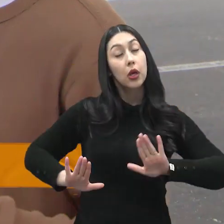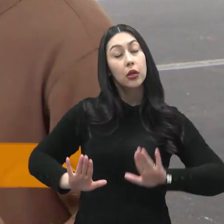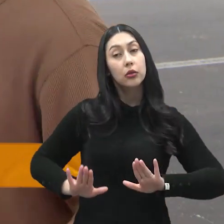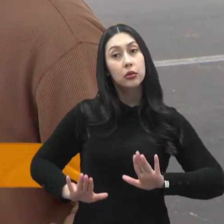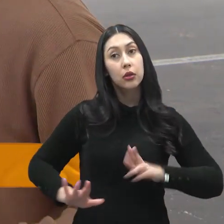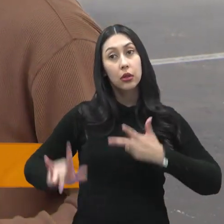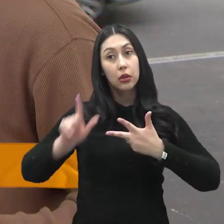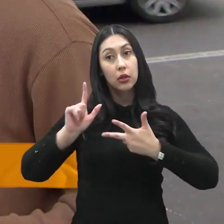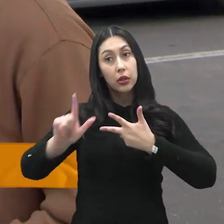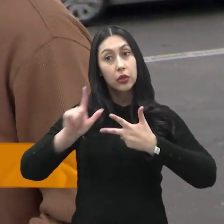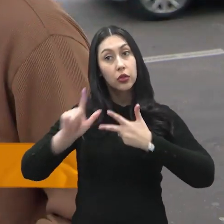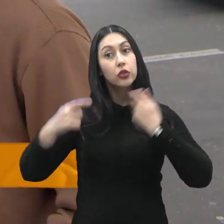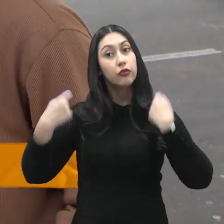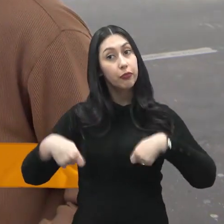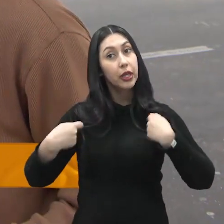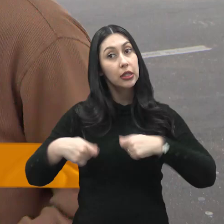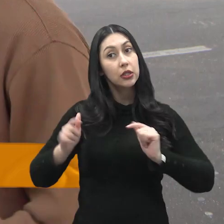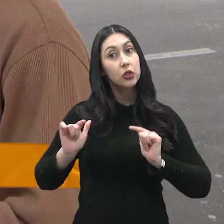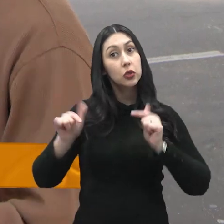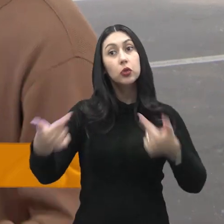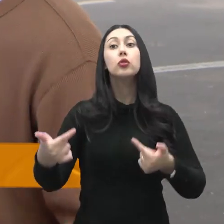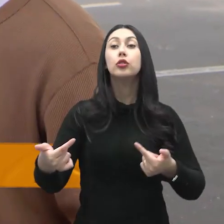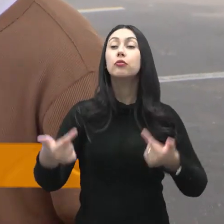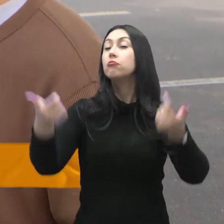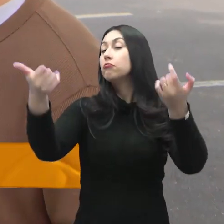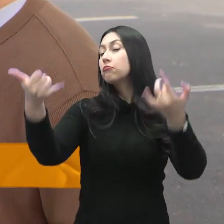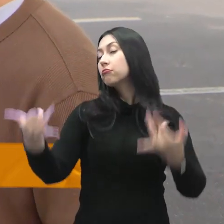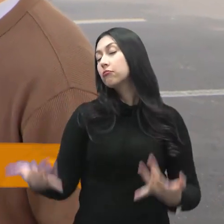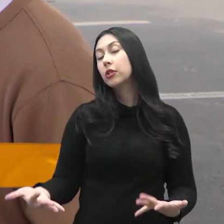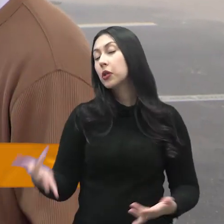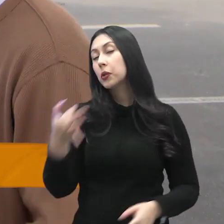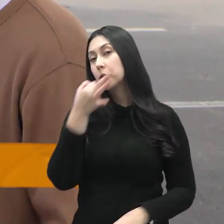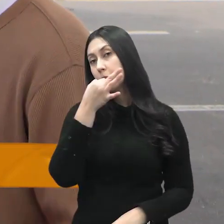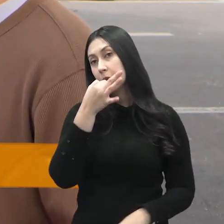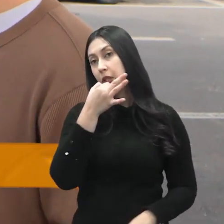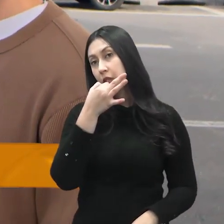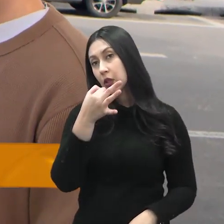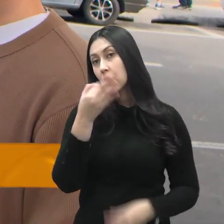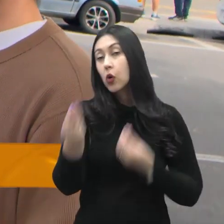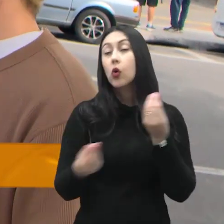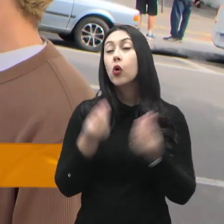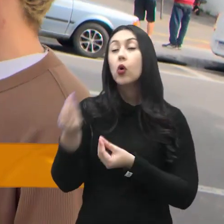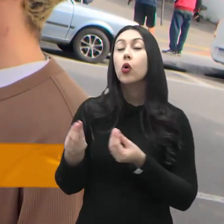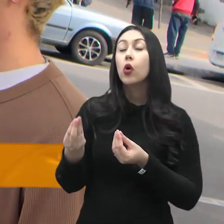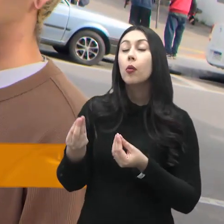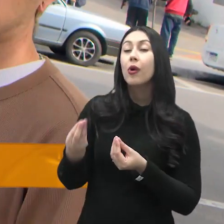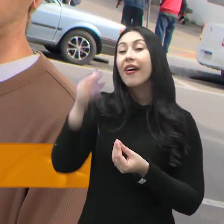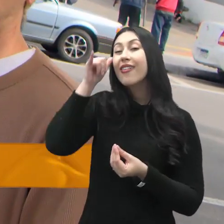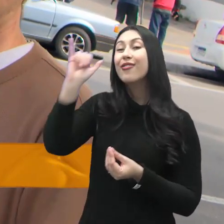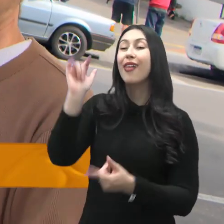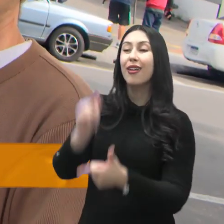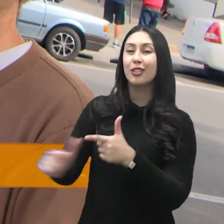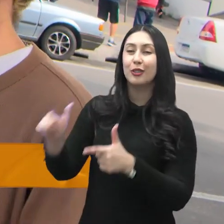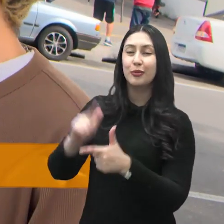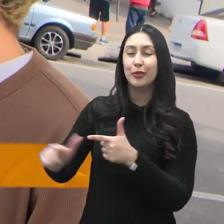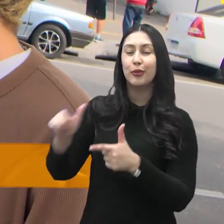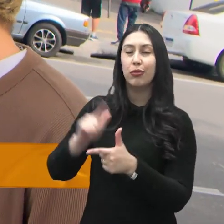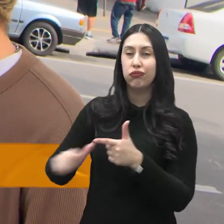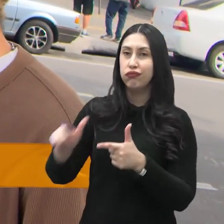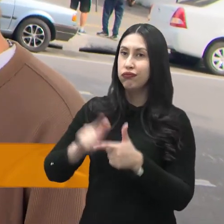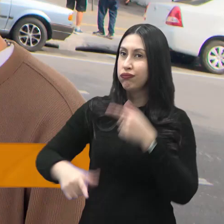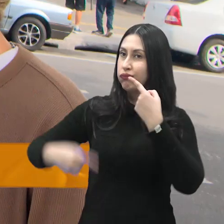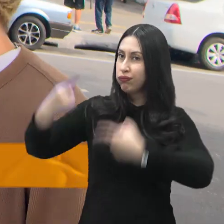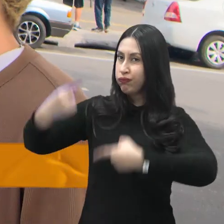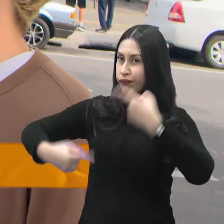Poder Legislativo faça alguma intervenção? Fala para mim o que você pensa, como que a gente pode tratar dessa questão que está gerando